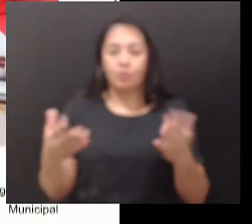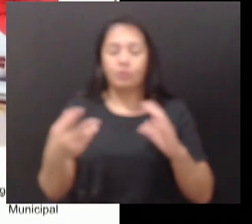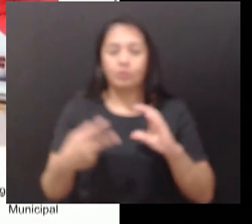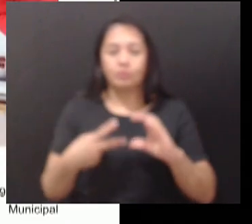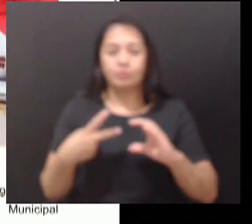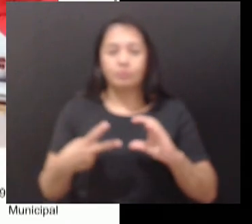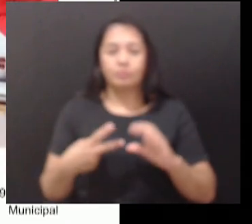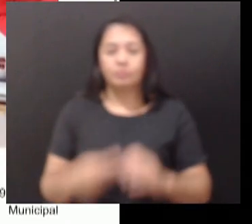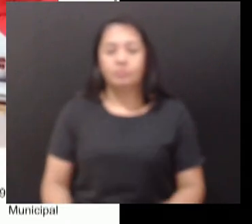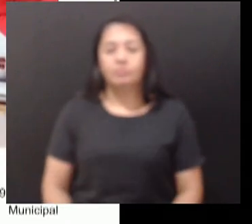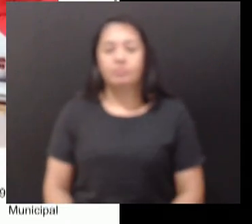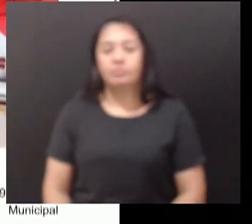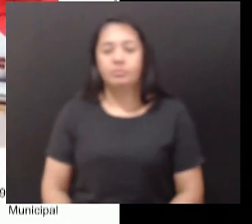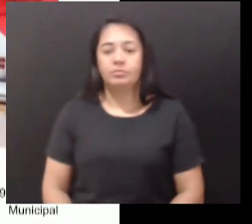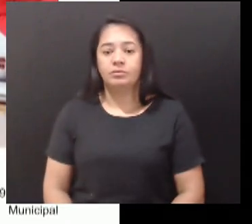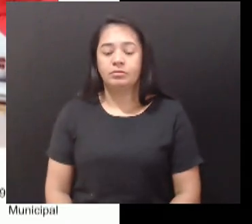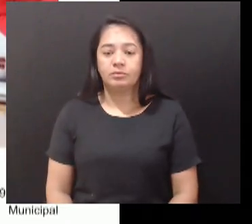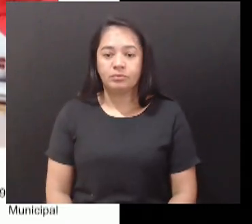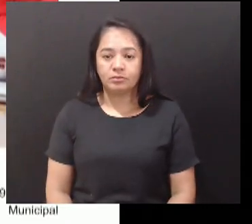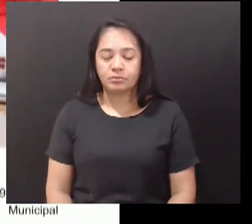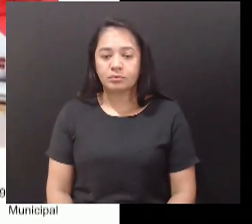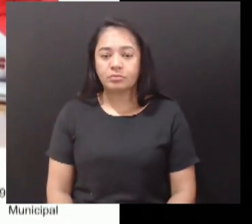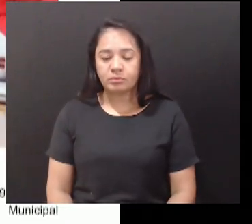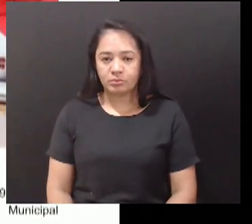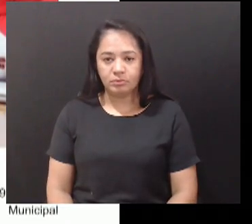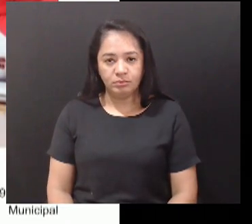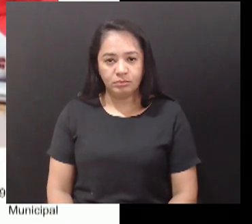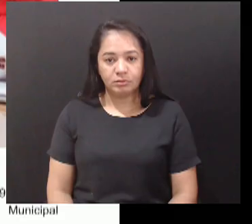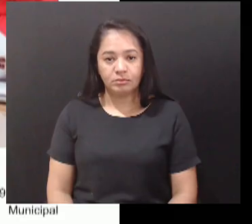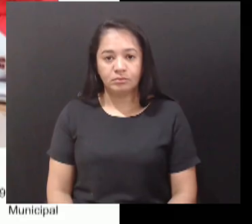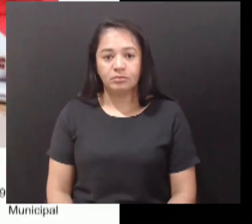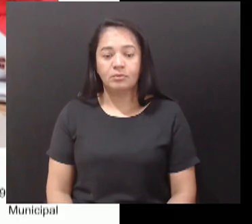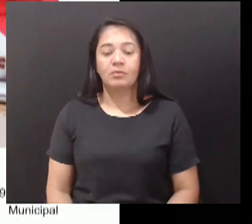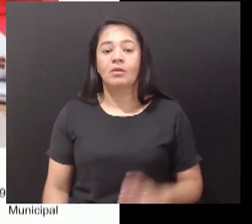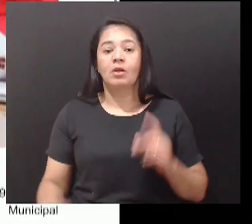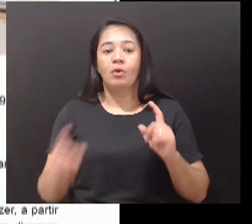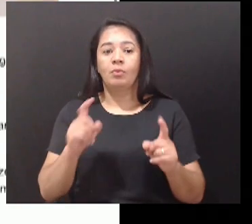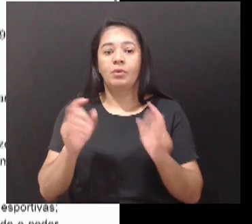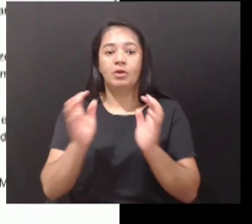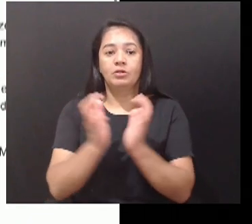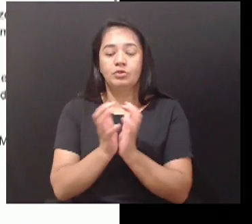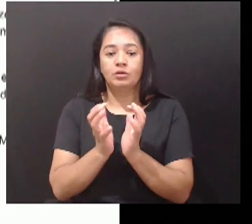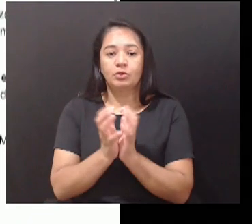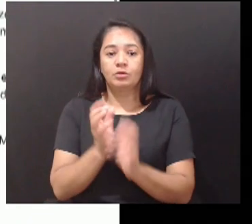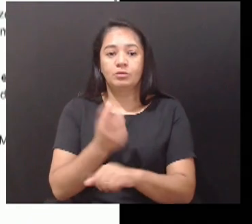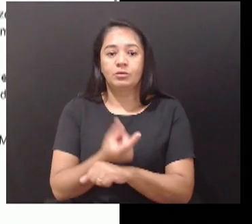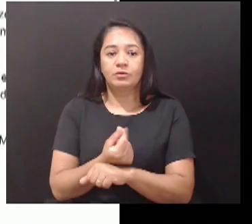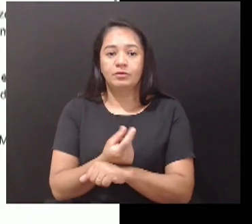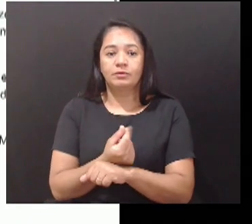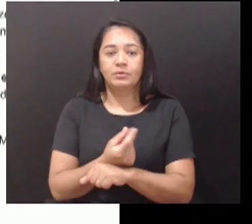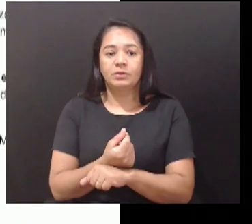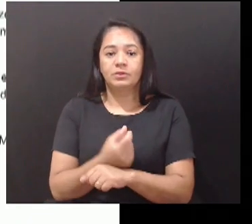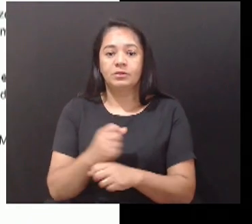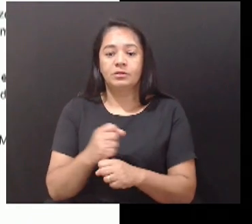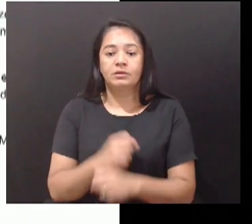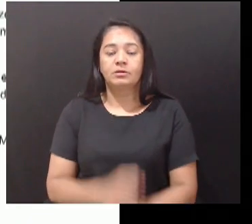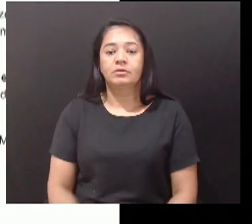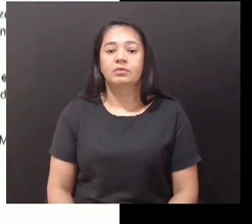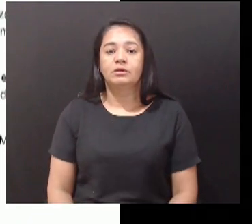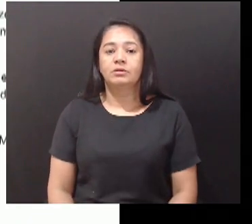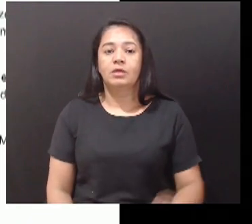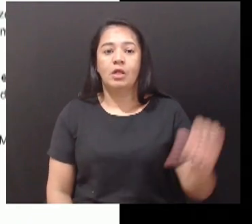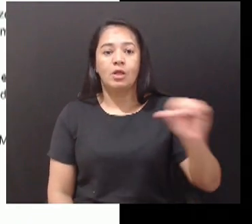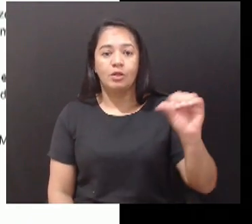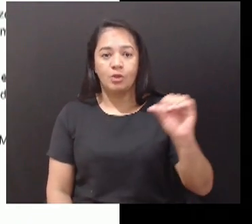mais 14h, nós temos uma reunião da Comissão de Finanças e Orçamento. É a 9ª reunião